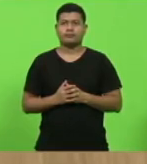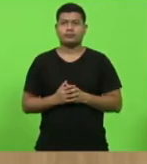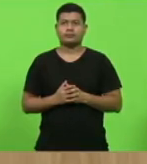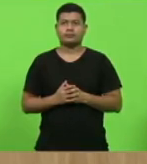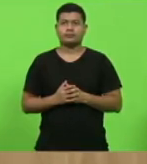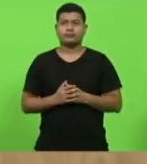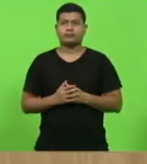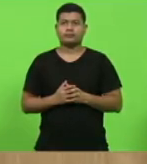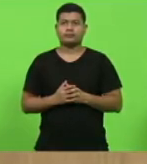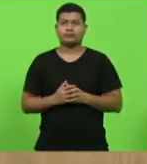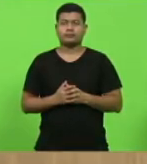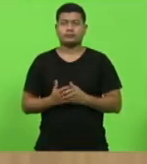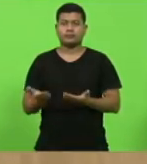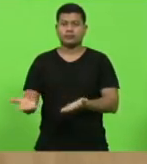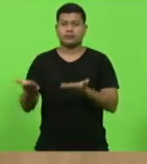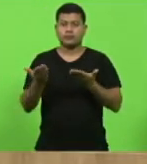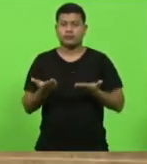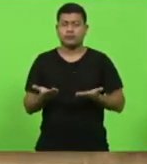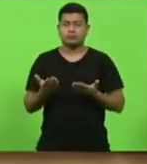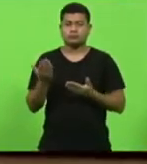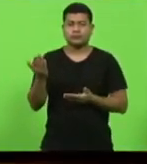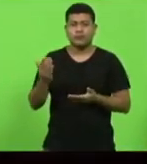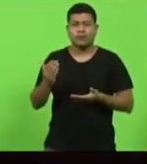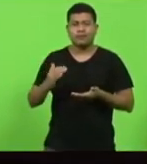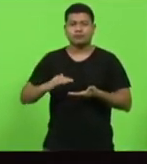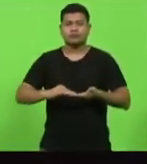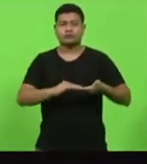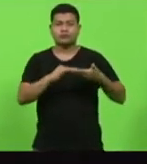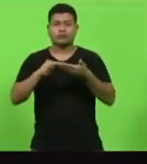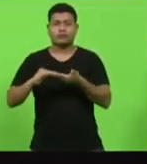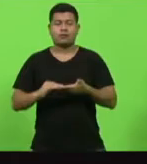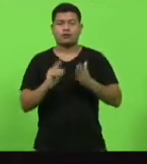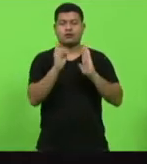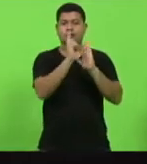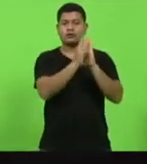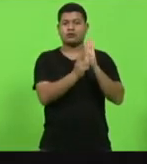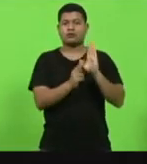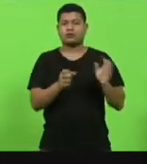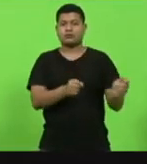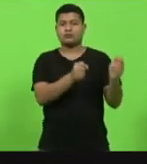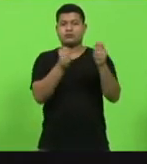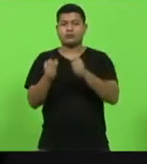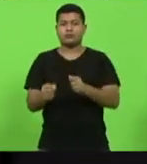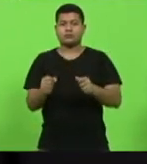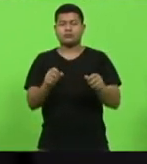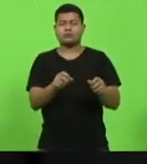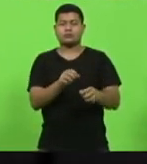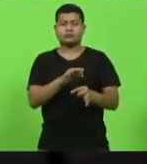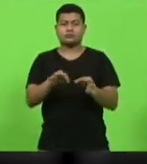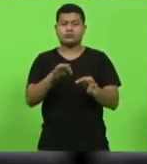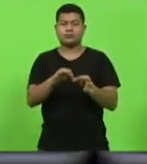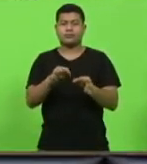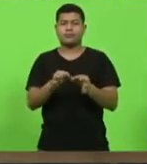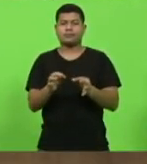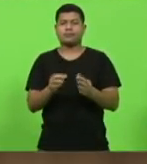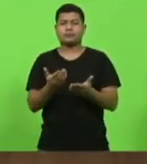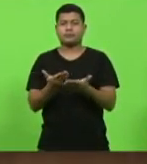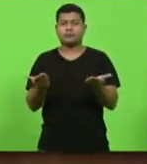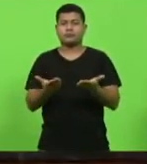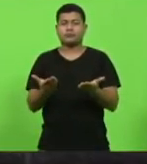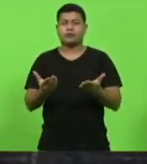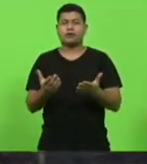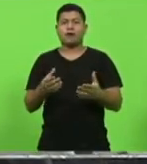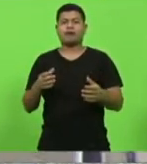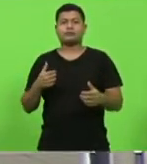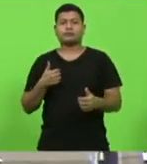Me convida O Mestre de Cerimônia para que proceda a nominata dos poderes e instituições que integram no grupo de cooperação